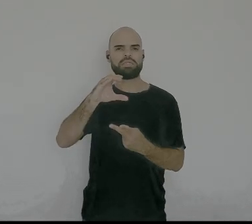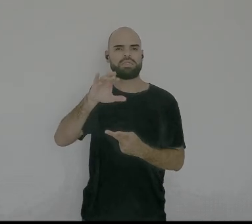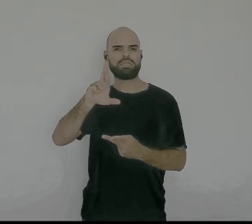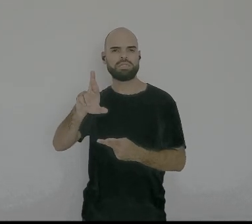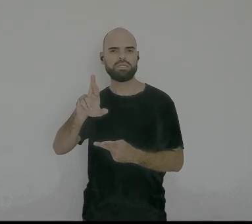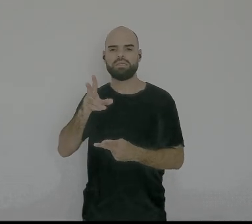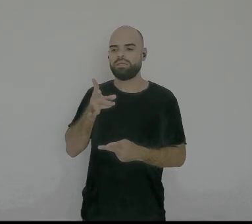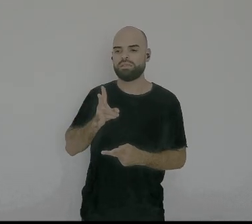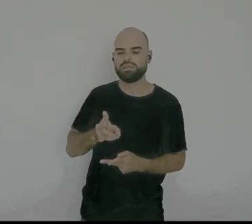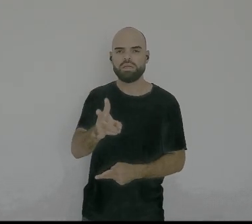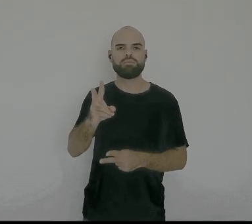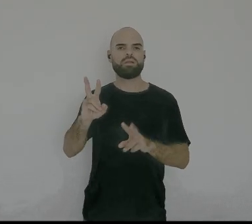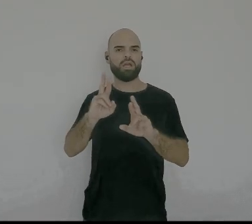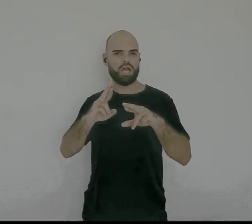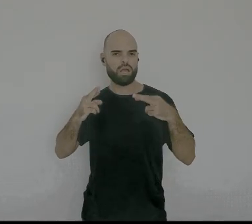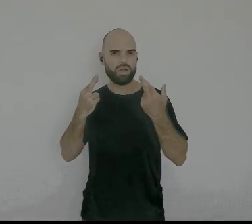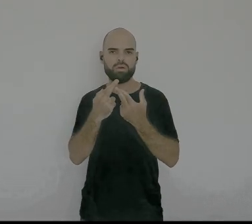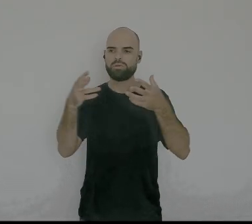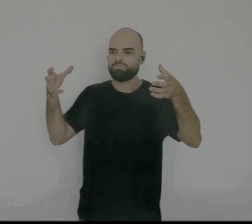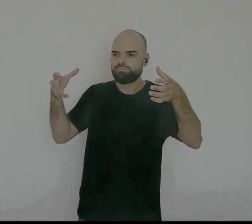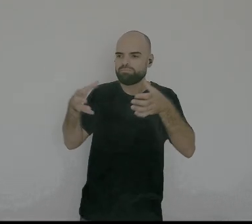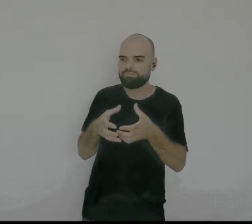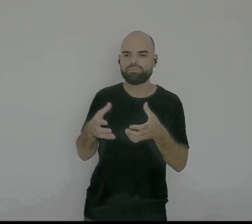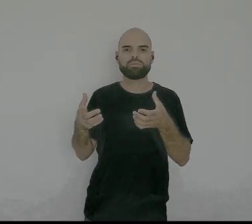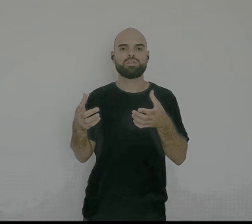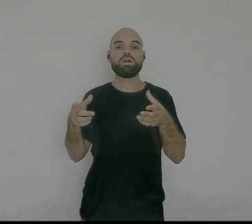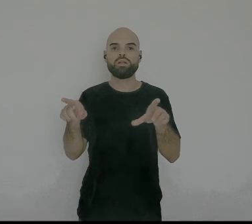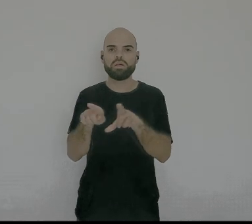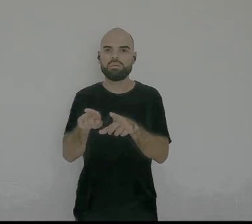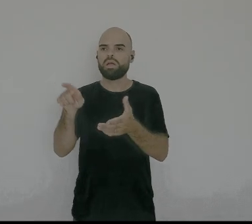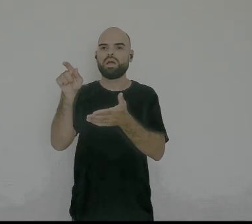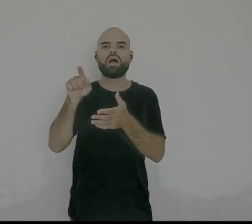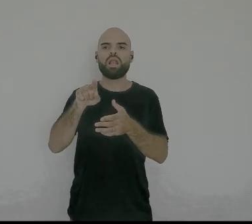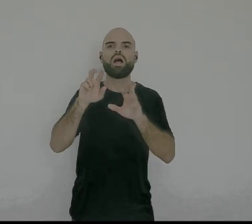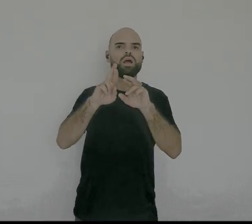eles fazem reuniões, fazem atas, né,